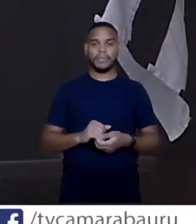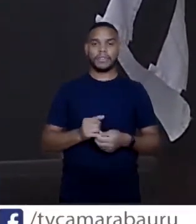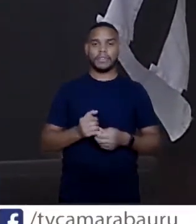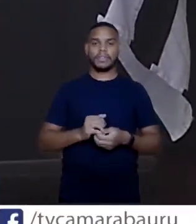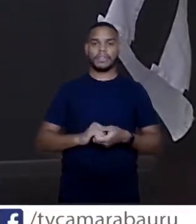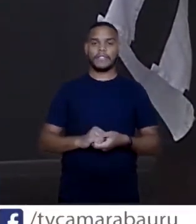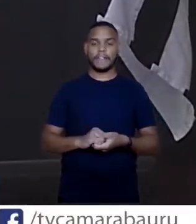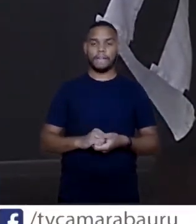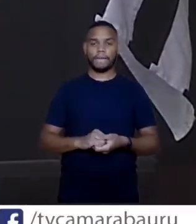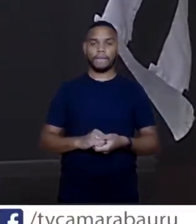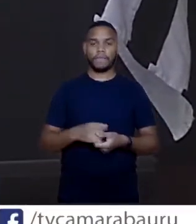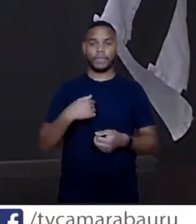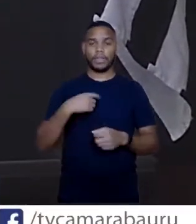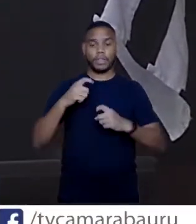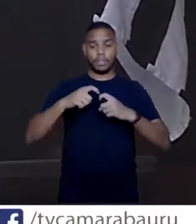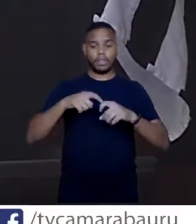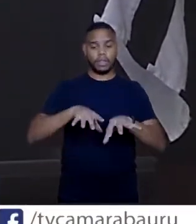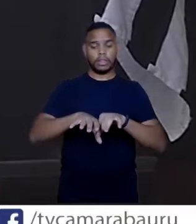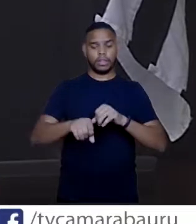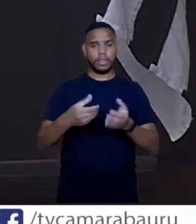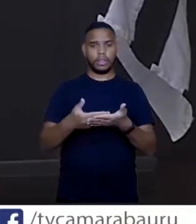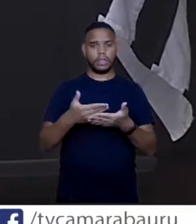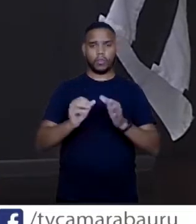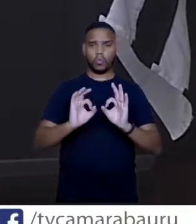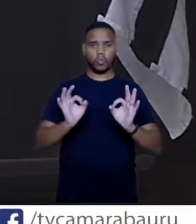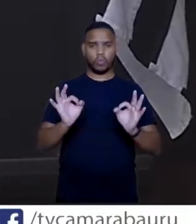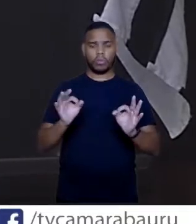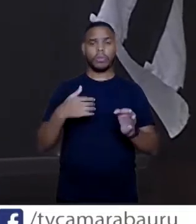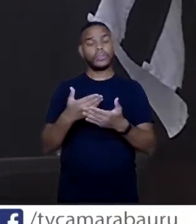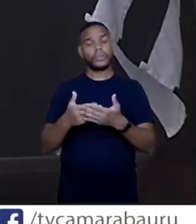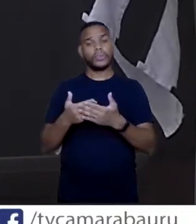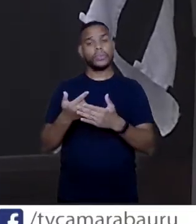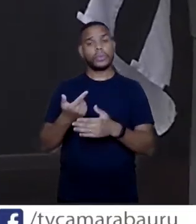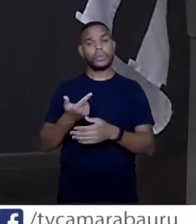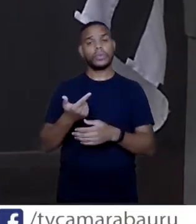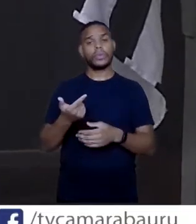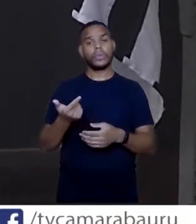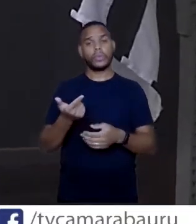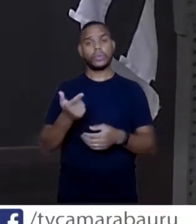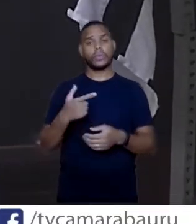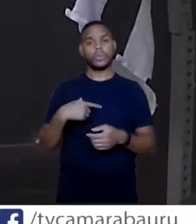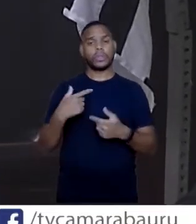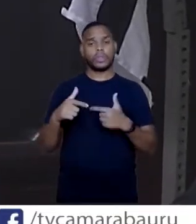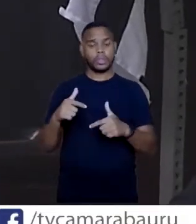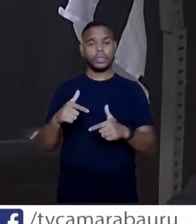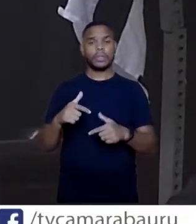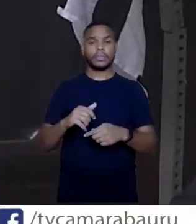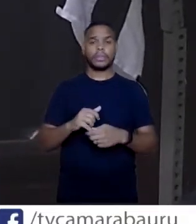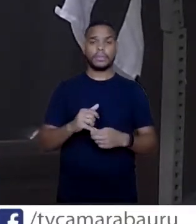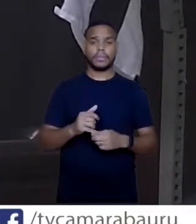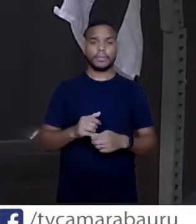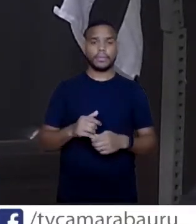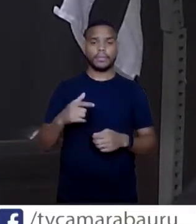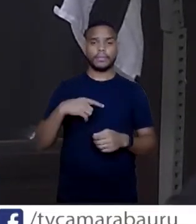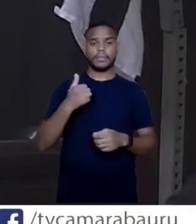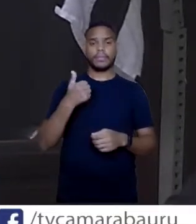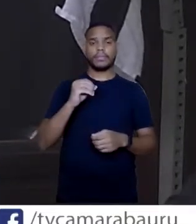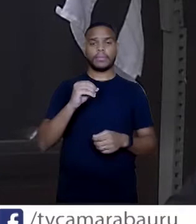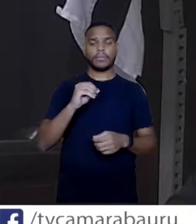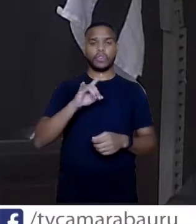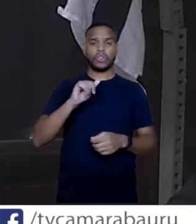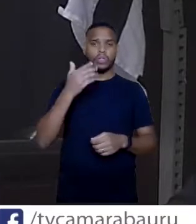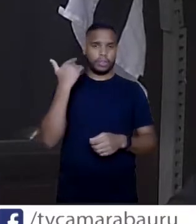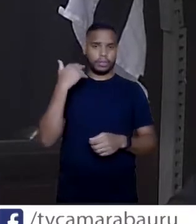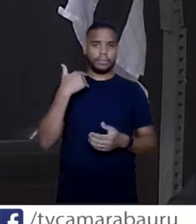fiz medicina mas eu acabei fazendo uma não servir extensivo nesses últimos dez dias e